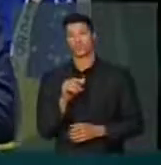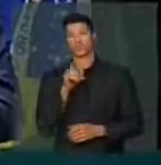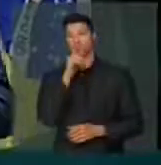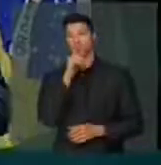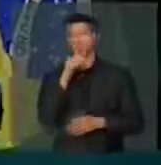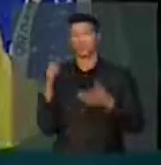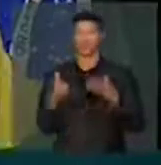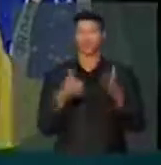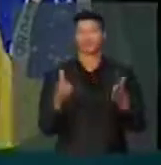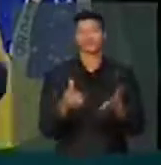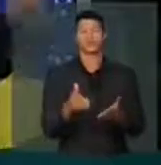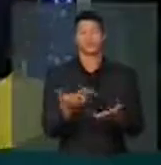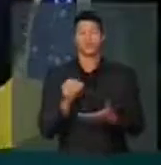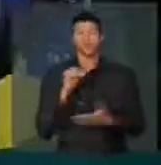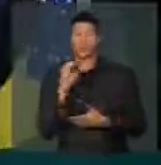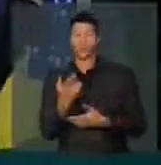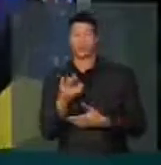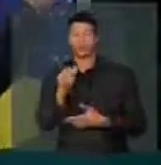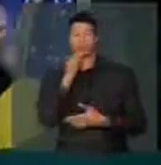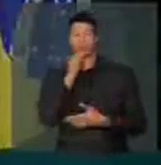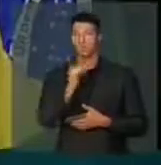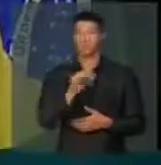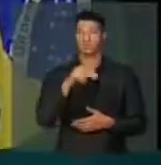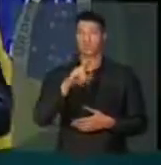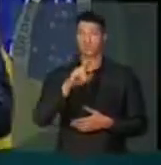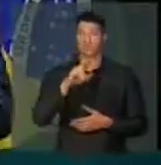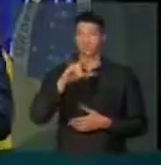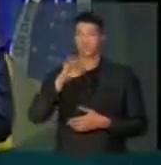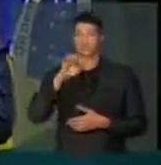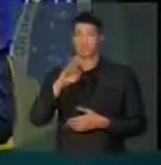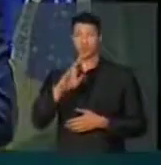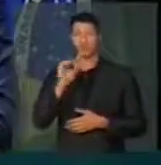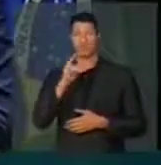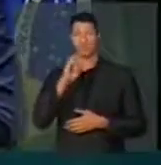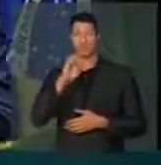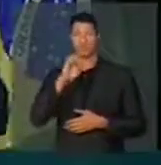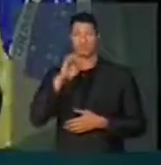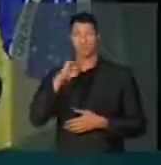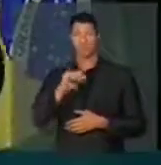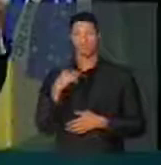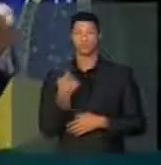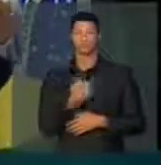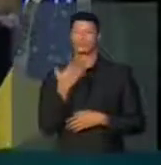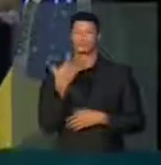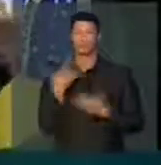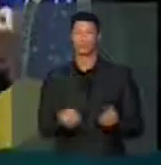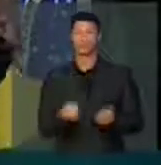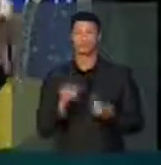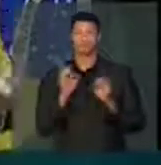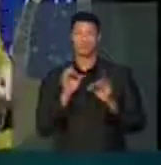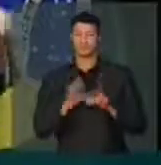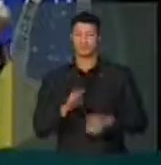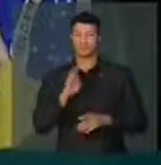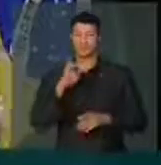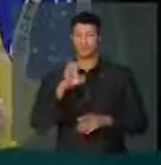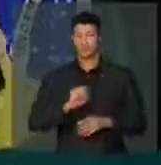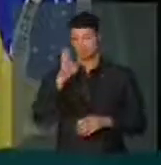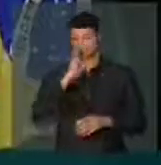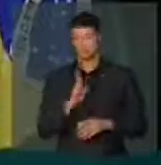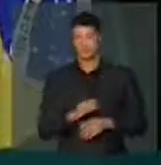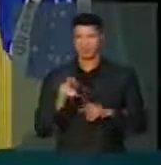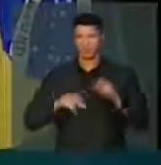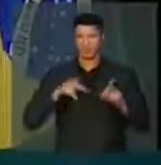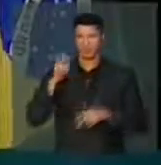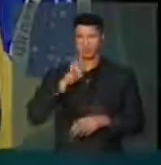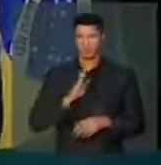São Francisco, ou das eletronucleares, ou das termoelétricas. Nós não vamos vender bens brasileiros do